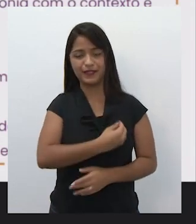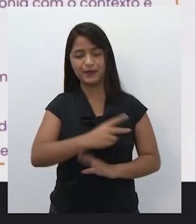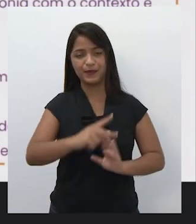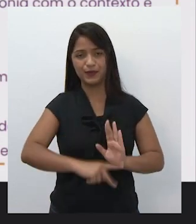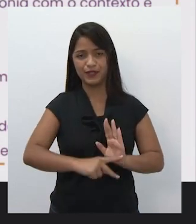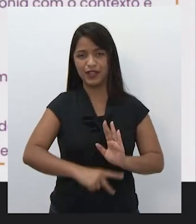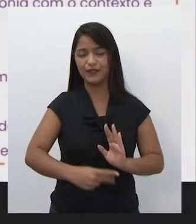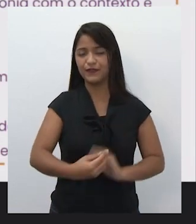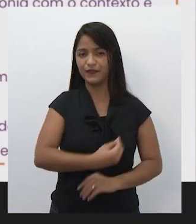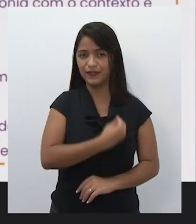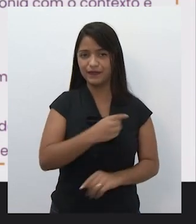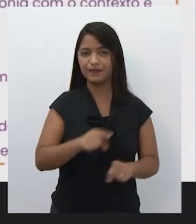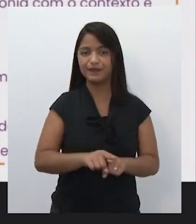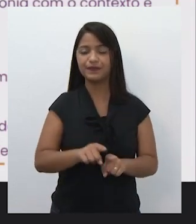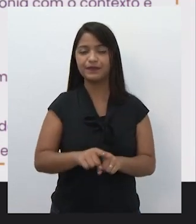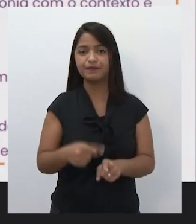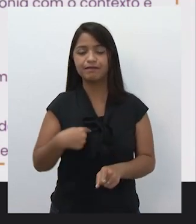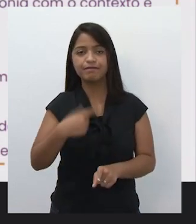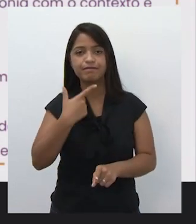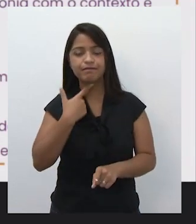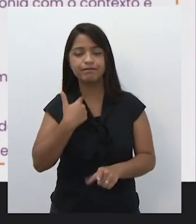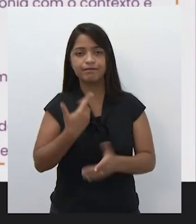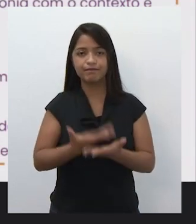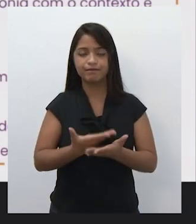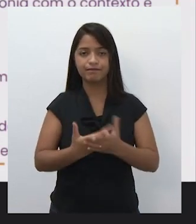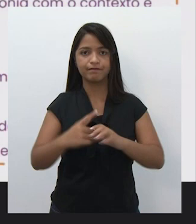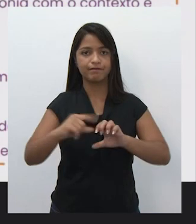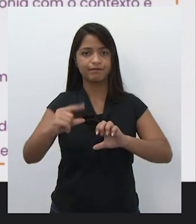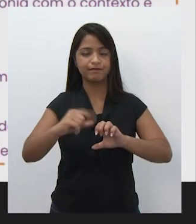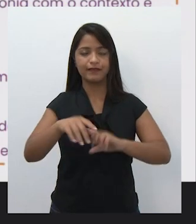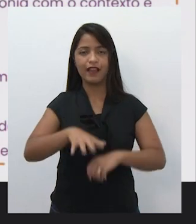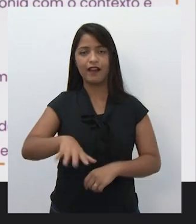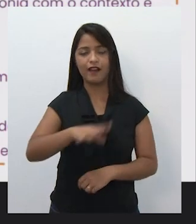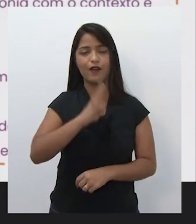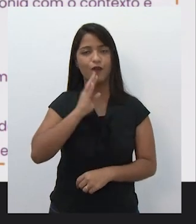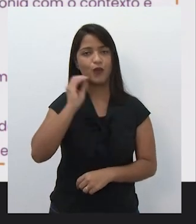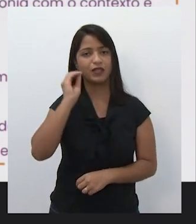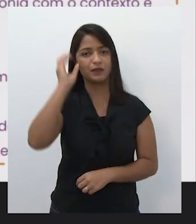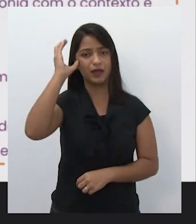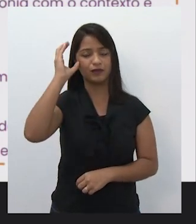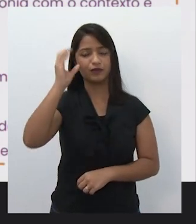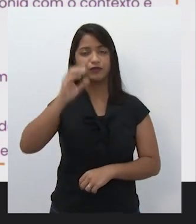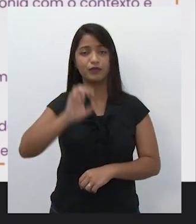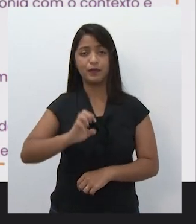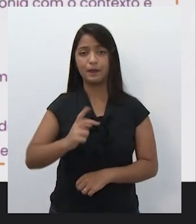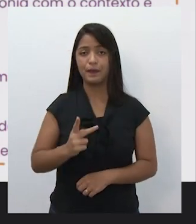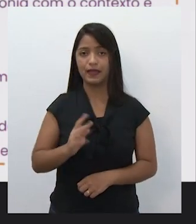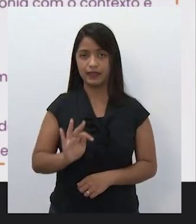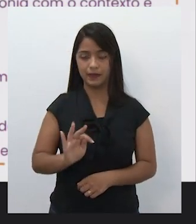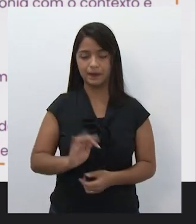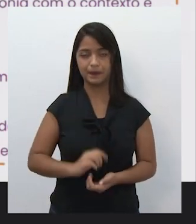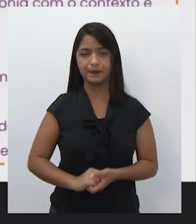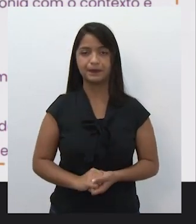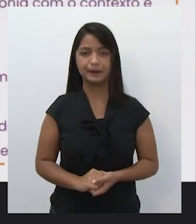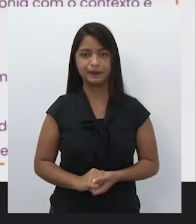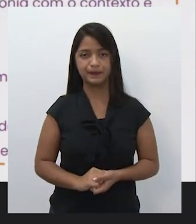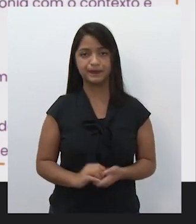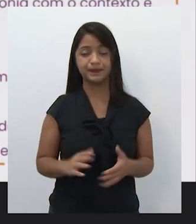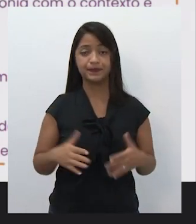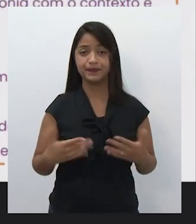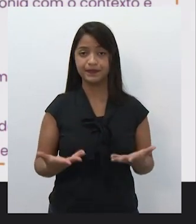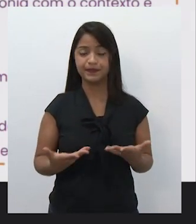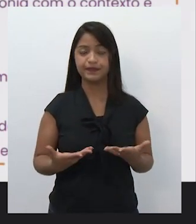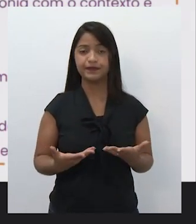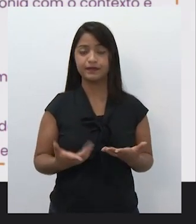empreender numa área do conhecimento, no itinerário híbrido, no EPT, né? Então, esse